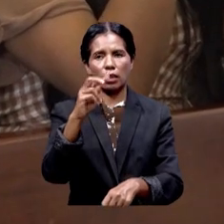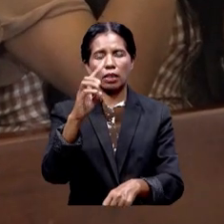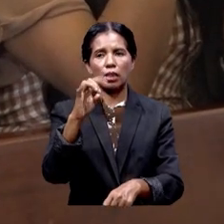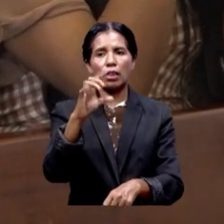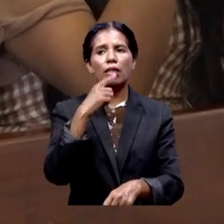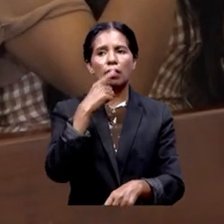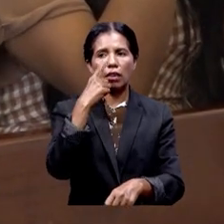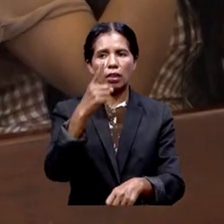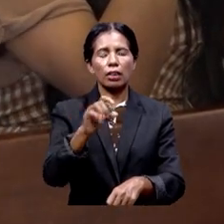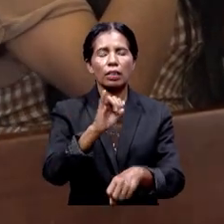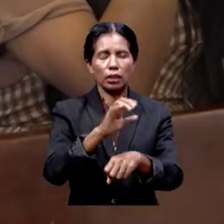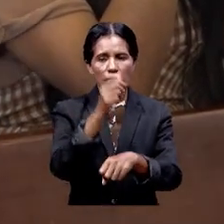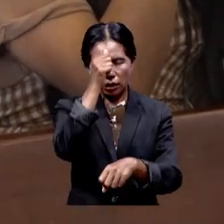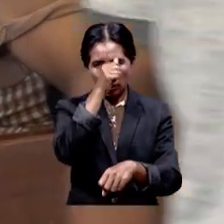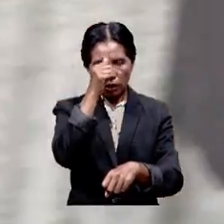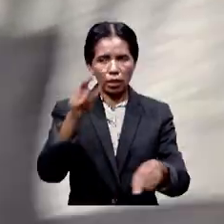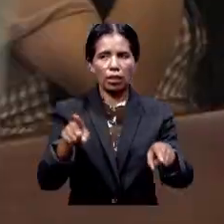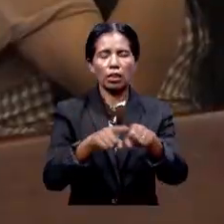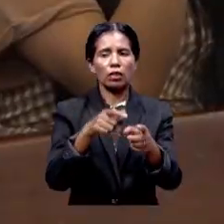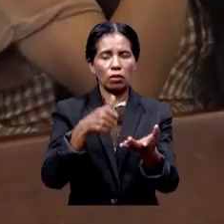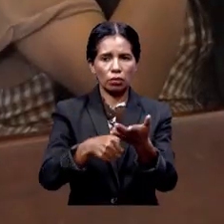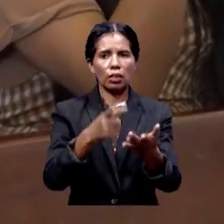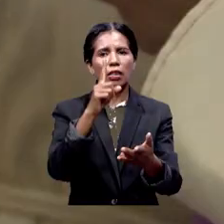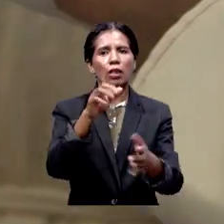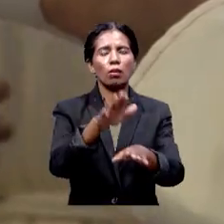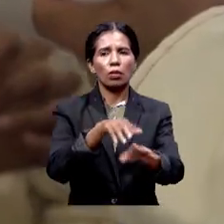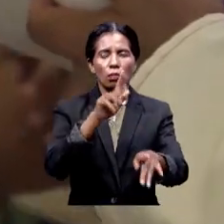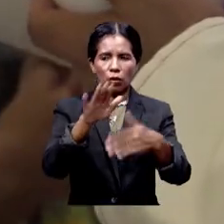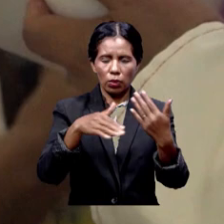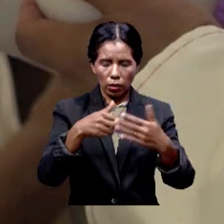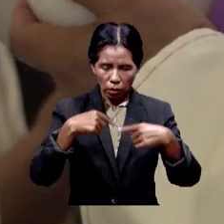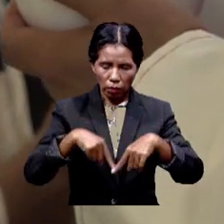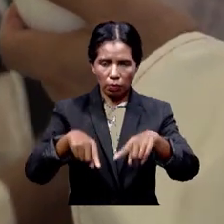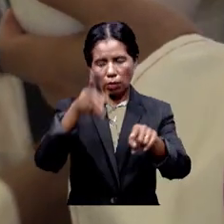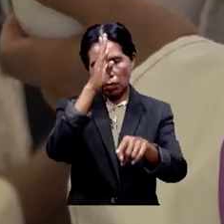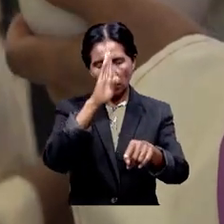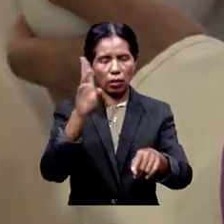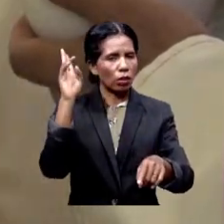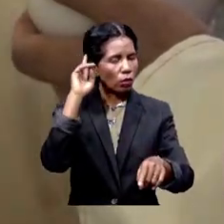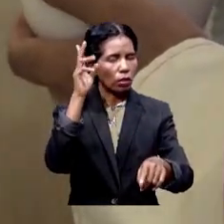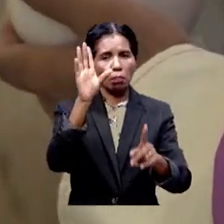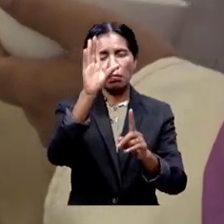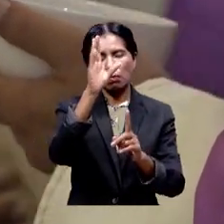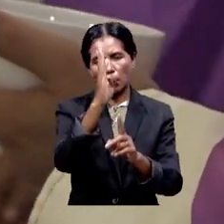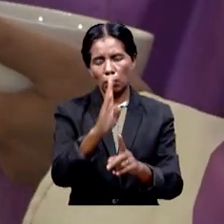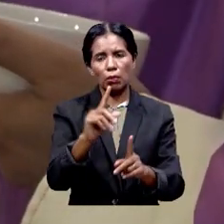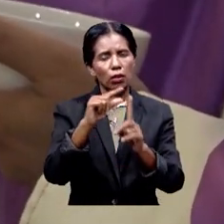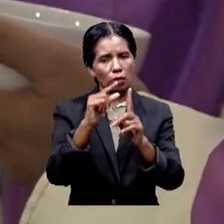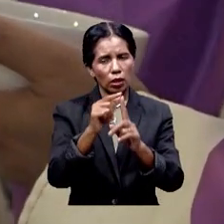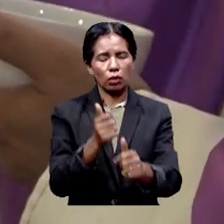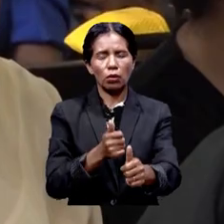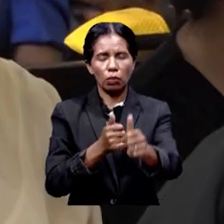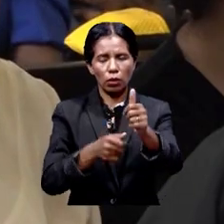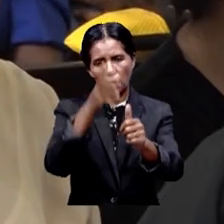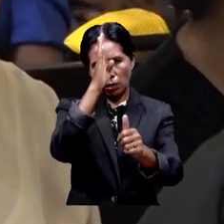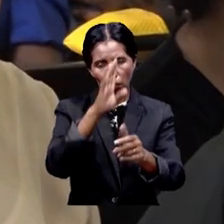a teten. Cinzas anessam convidida, onde bolo será em roto, a tu filha fala para Maroma, onde era uma Maroma que lhe foi, no mos a tu lado, tira Maroma que lhe